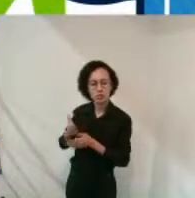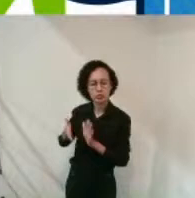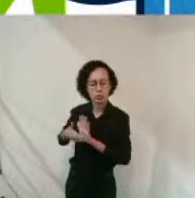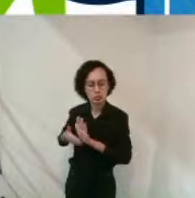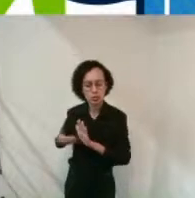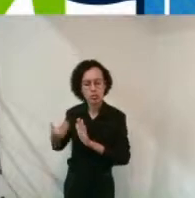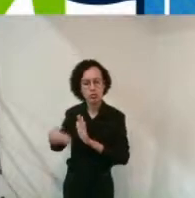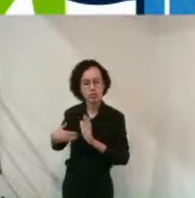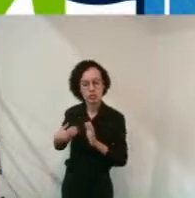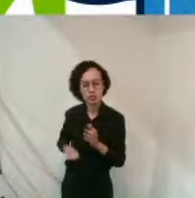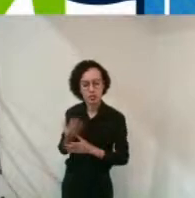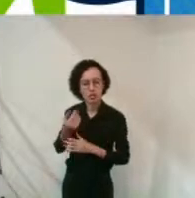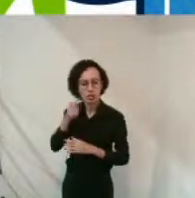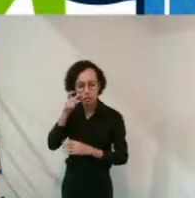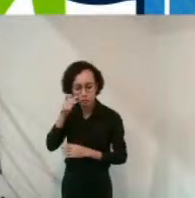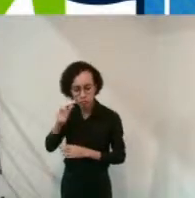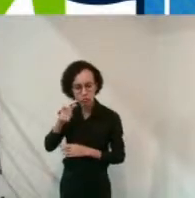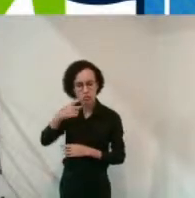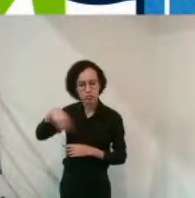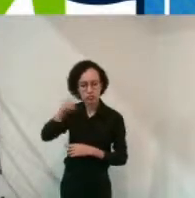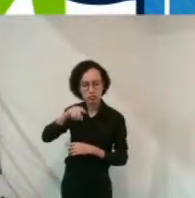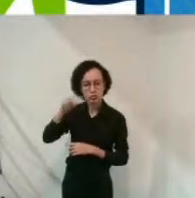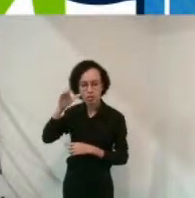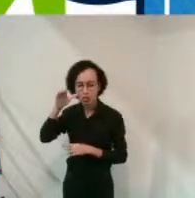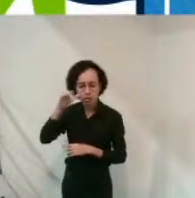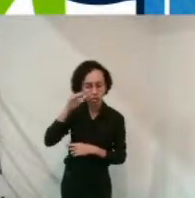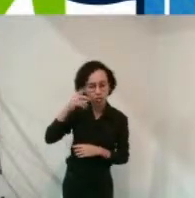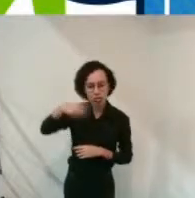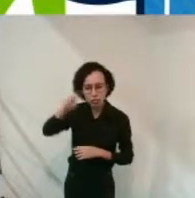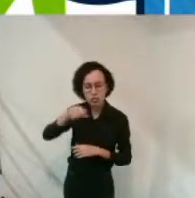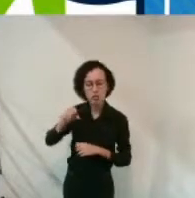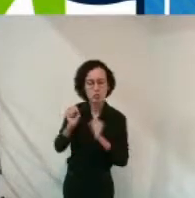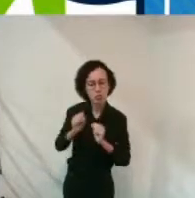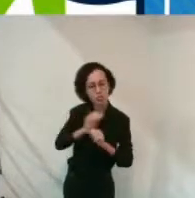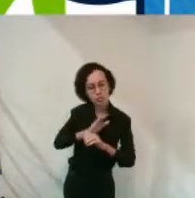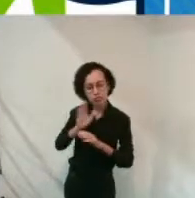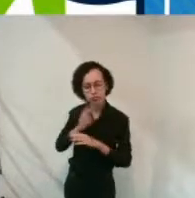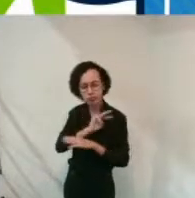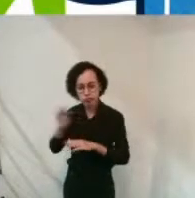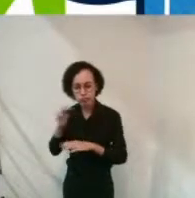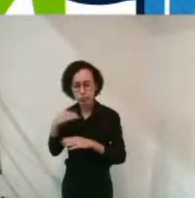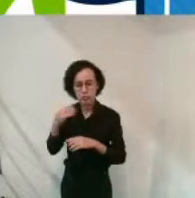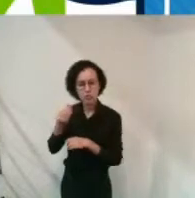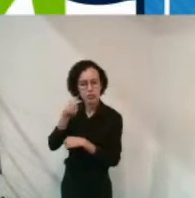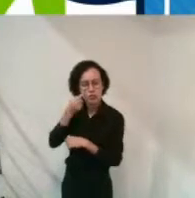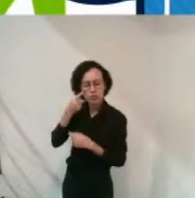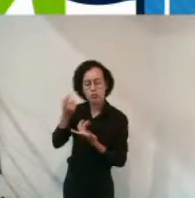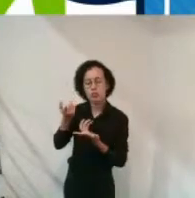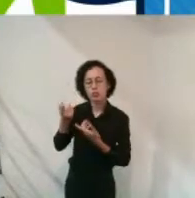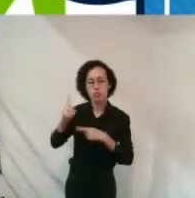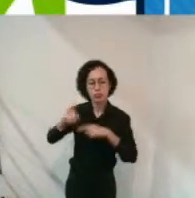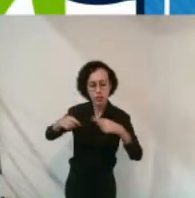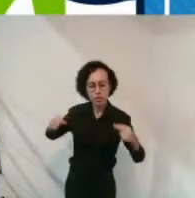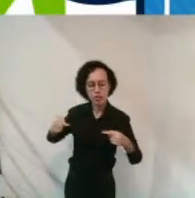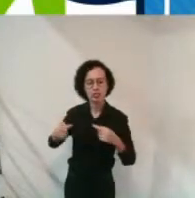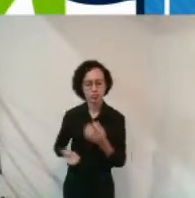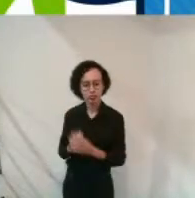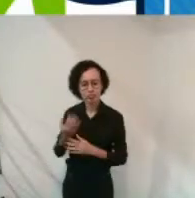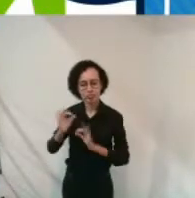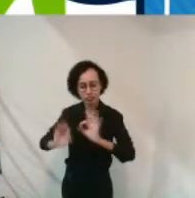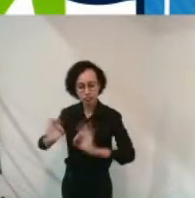aí a curiosidade em todos vocês para que vocês possam acessar o material e ver tão rico material que